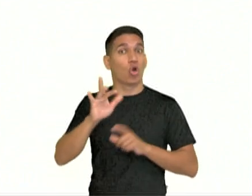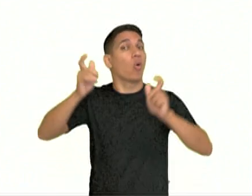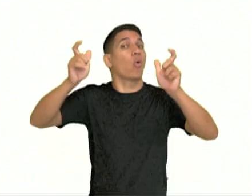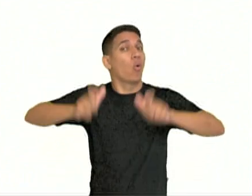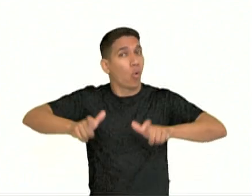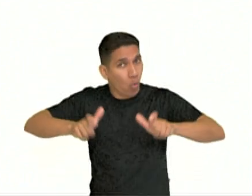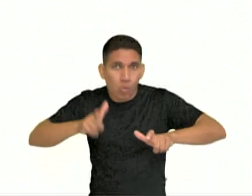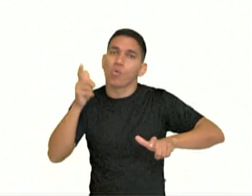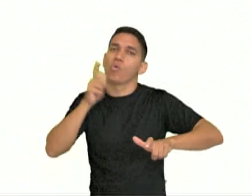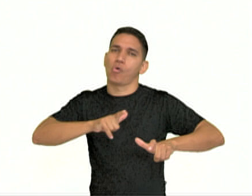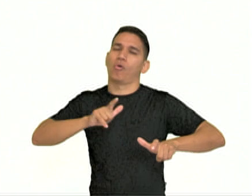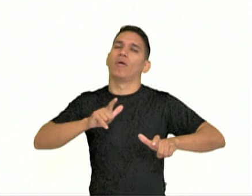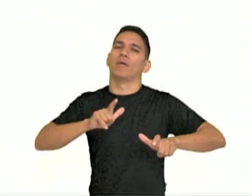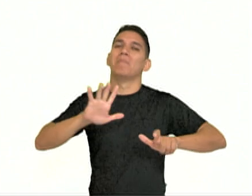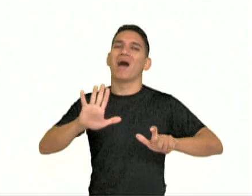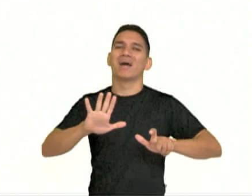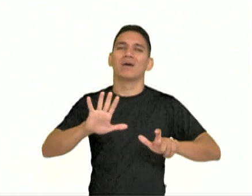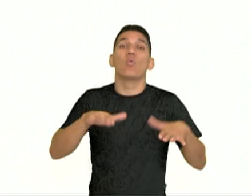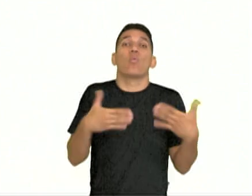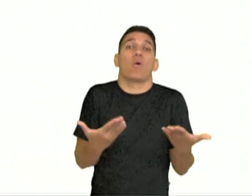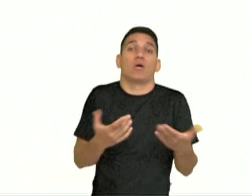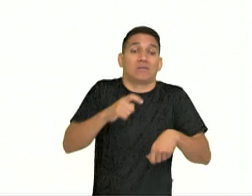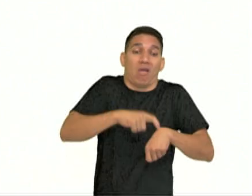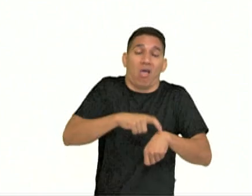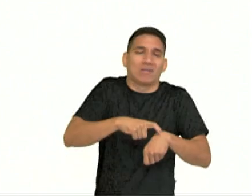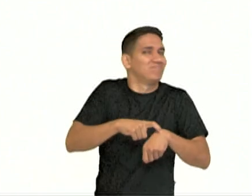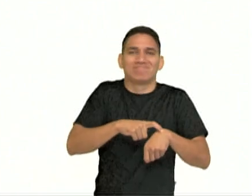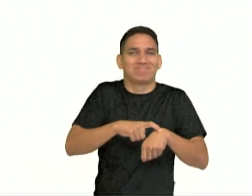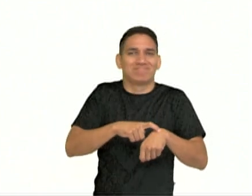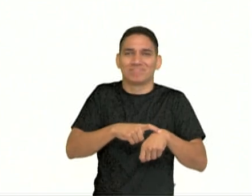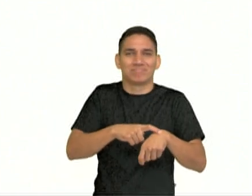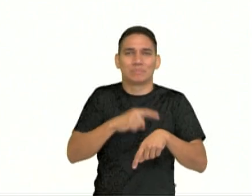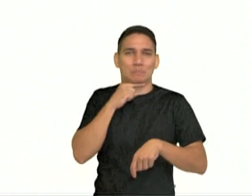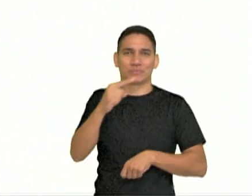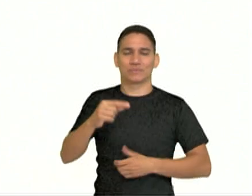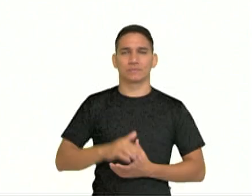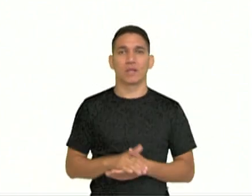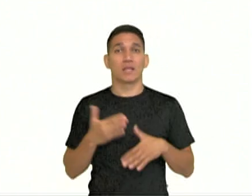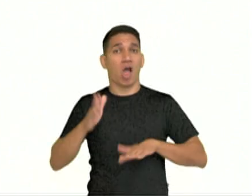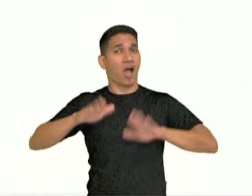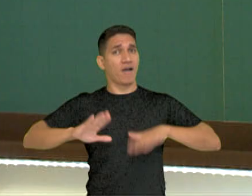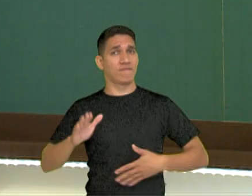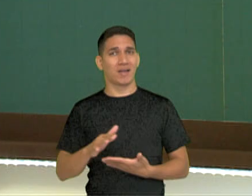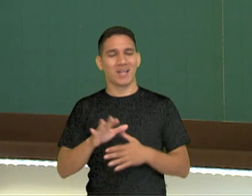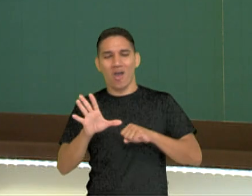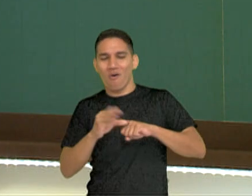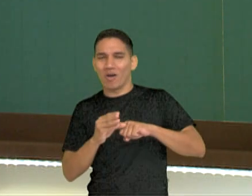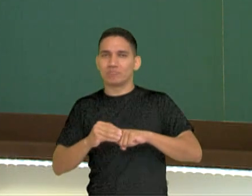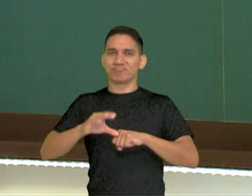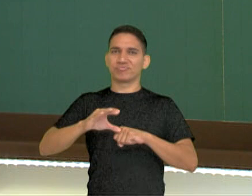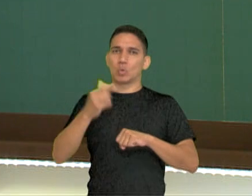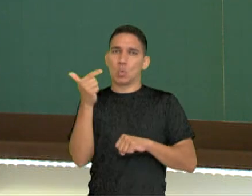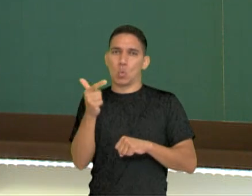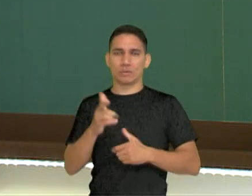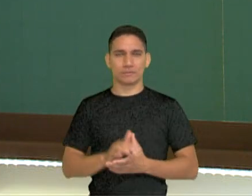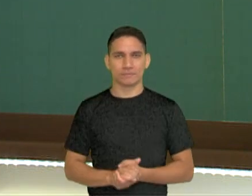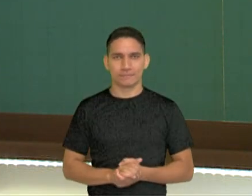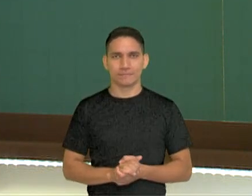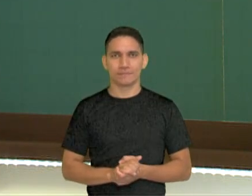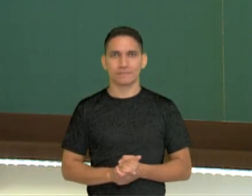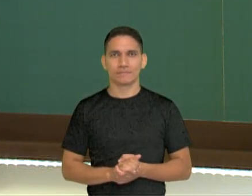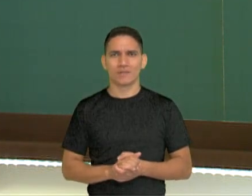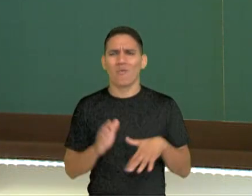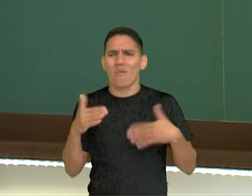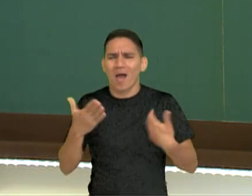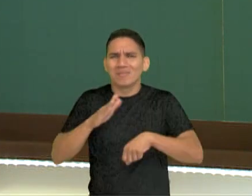onde isso ocorre. Então, muitas vezes nós não vamos ter esse conhecimento, né,